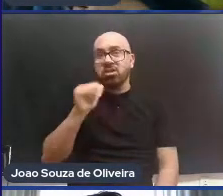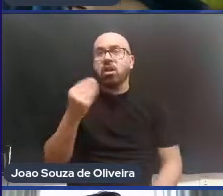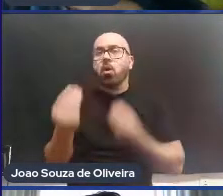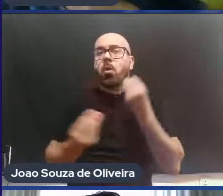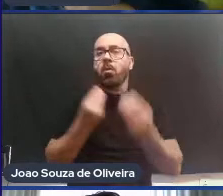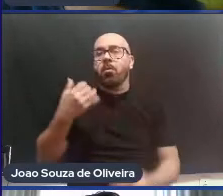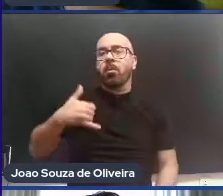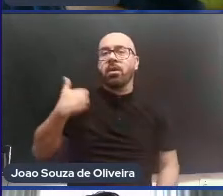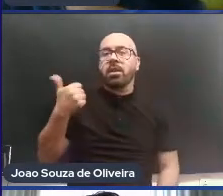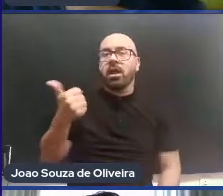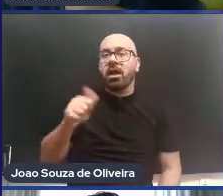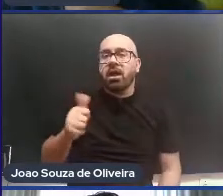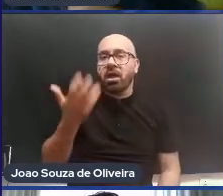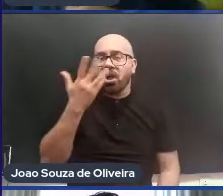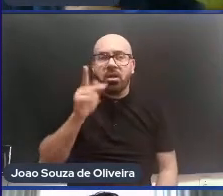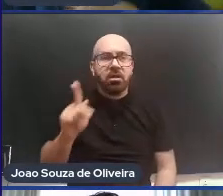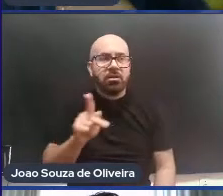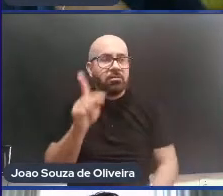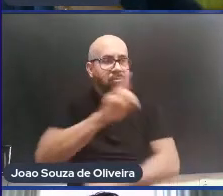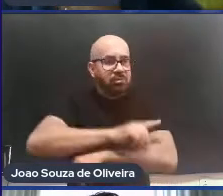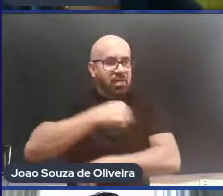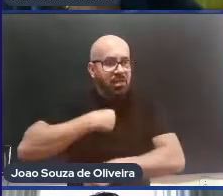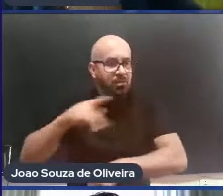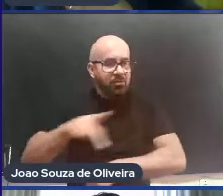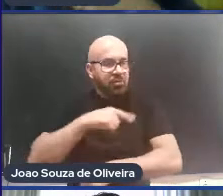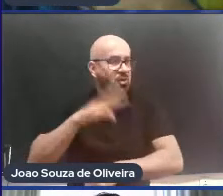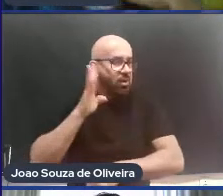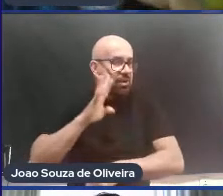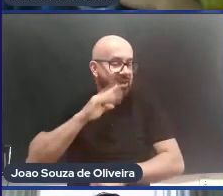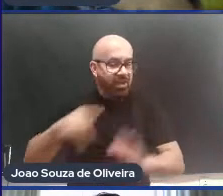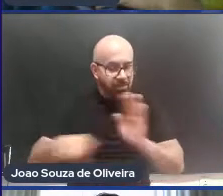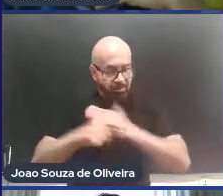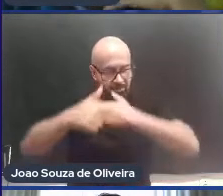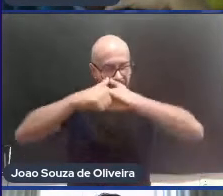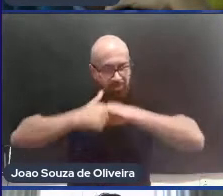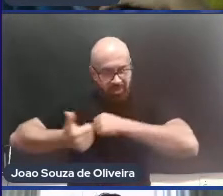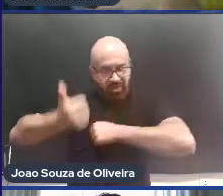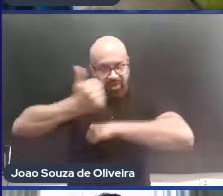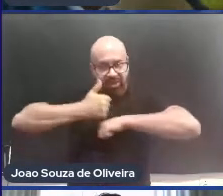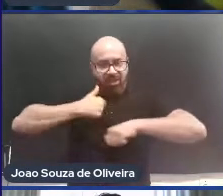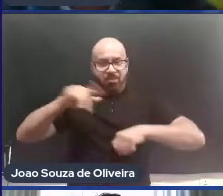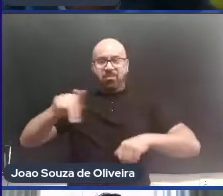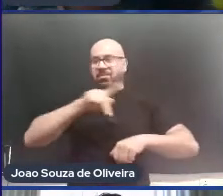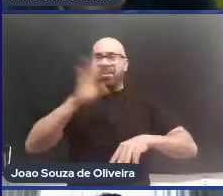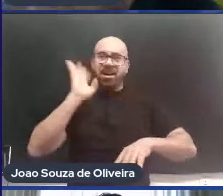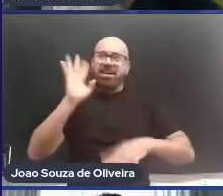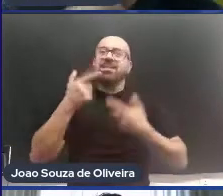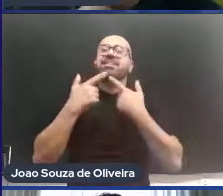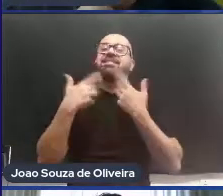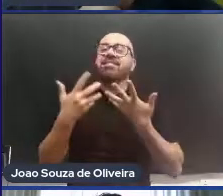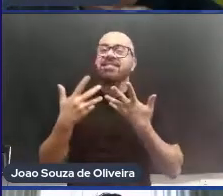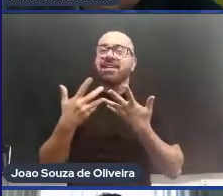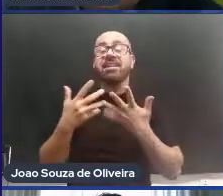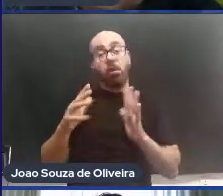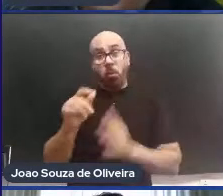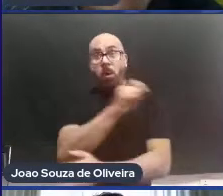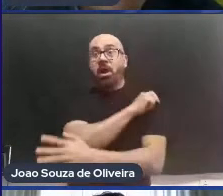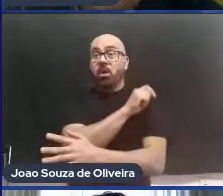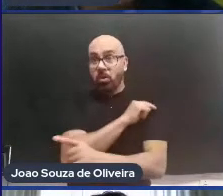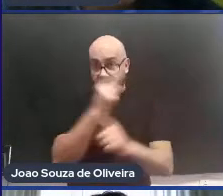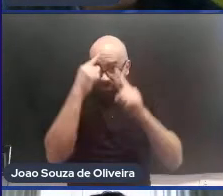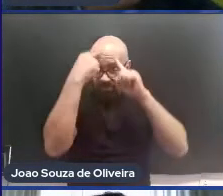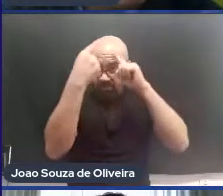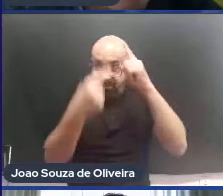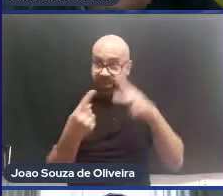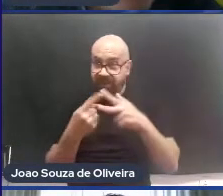para uma criança de 11 anos ser professor por um dia que legal eu quero ser professor por um dia e aí eles criaram a